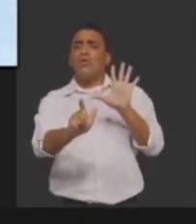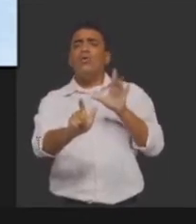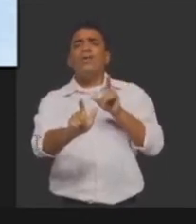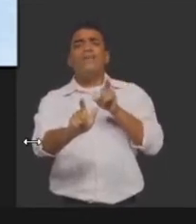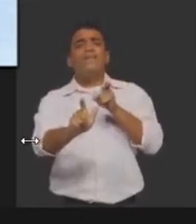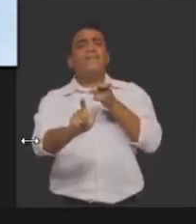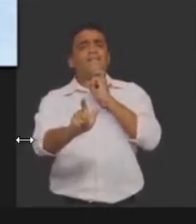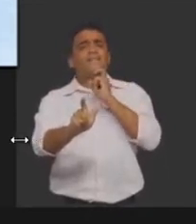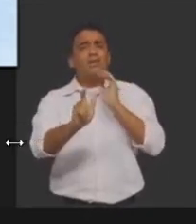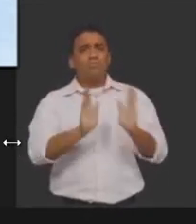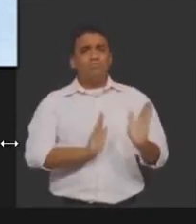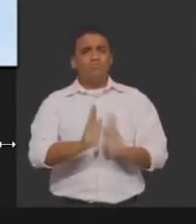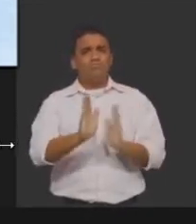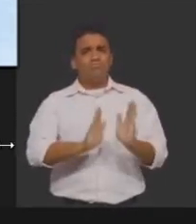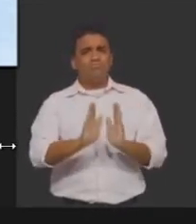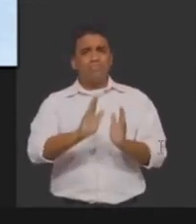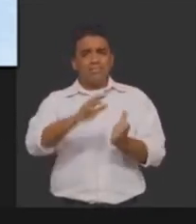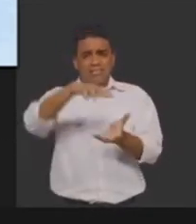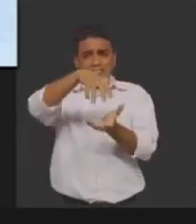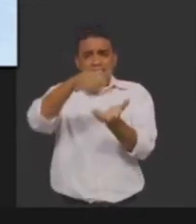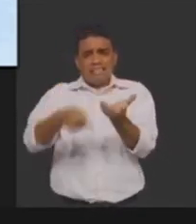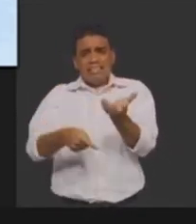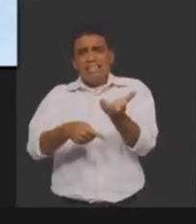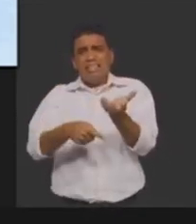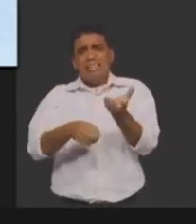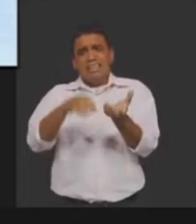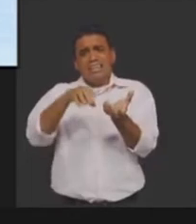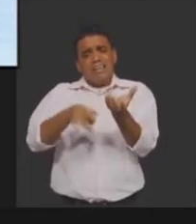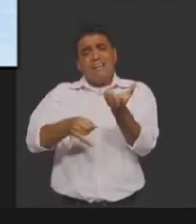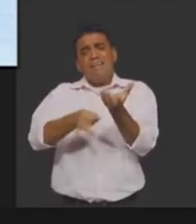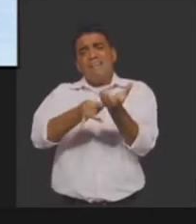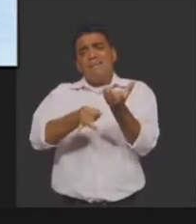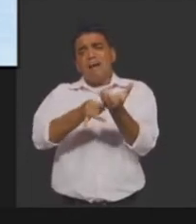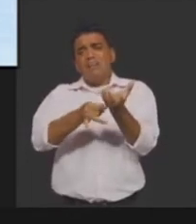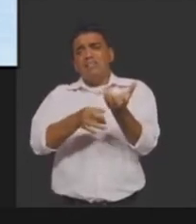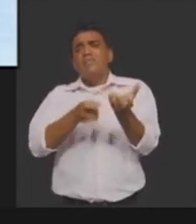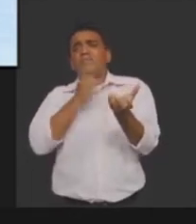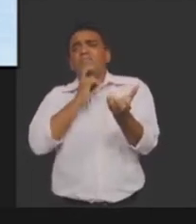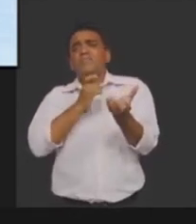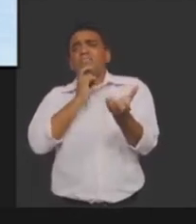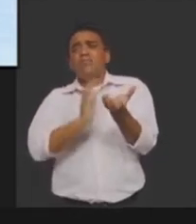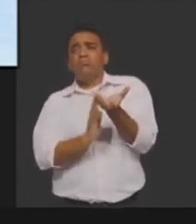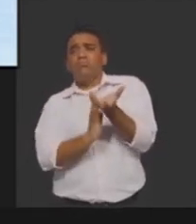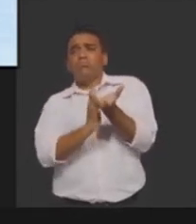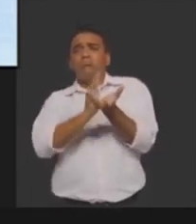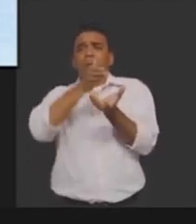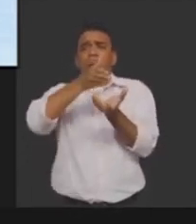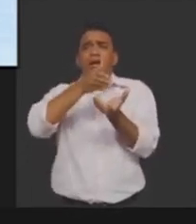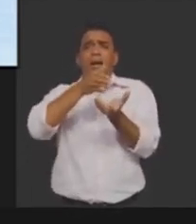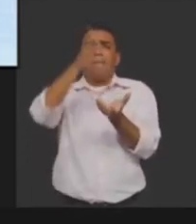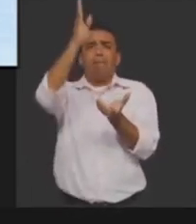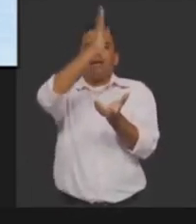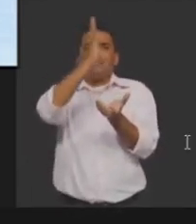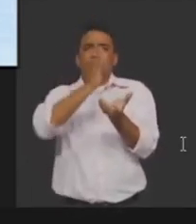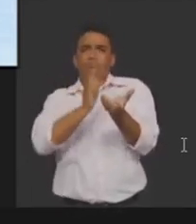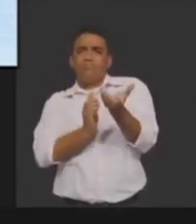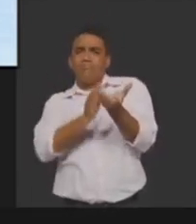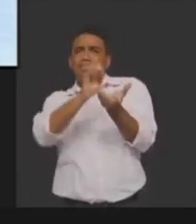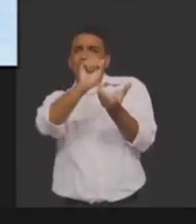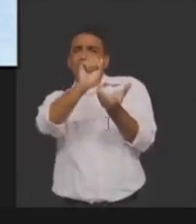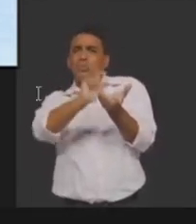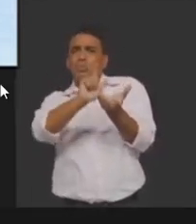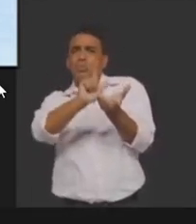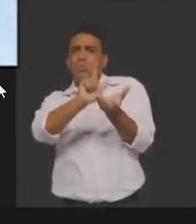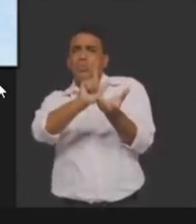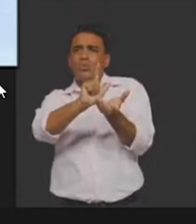essa massa polar, que vem dos polos, né, que é uma massa de ar fria, como que ela entra para dentro do Brasil. E se você olhar aqui, mais uma